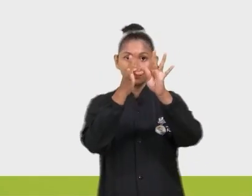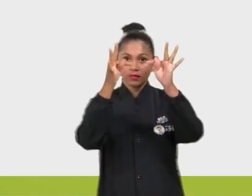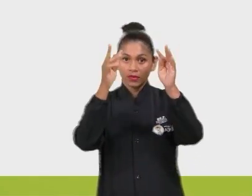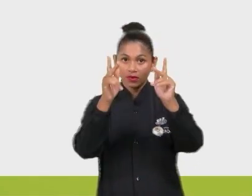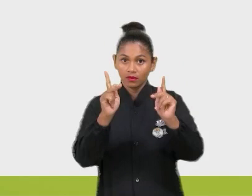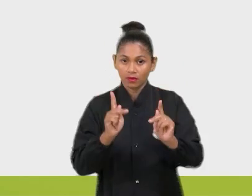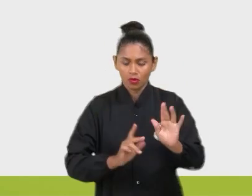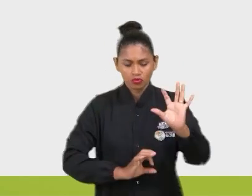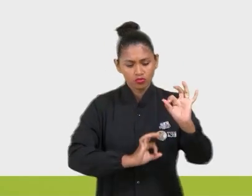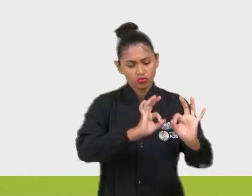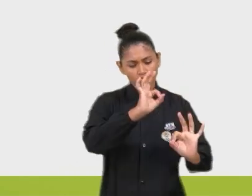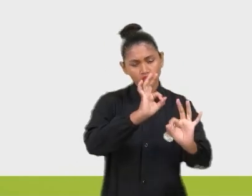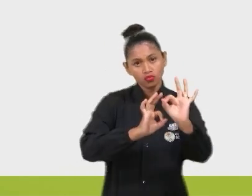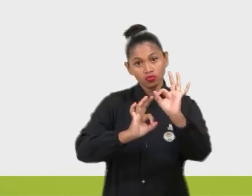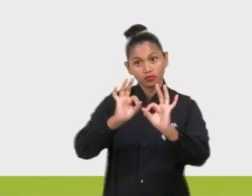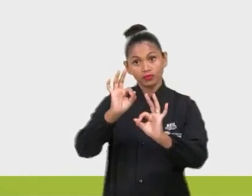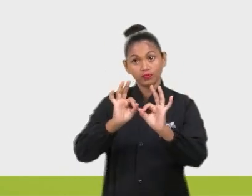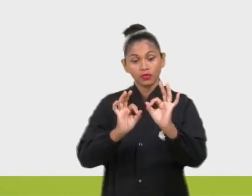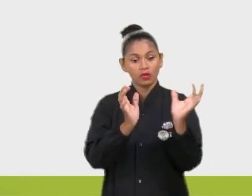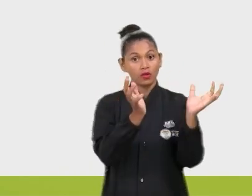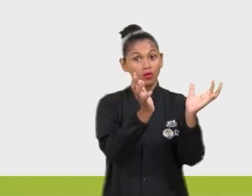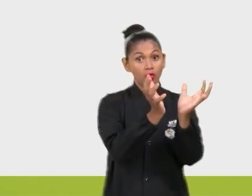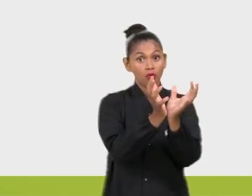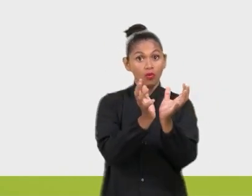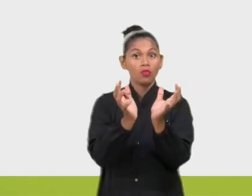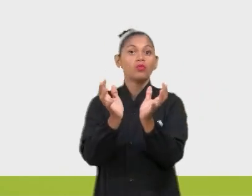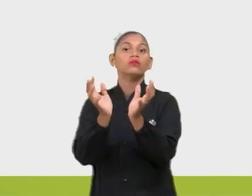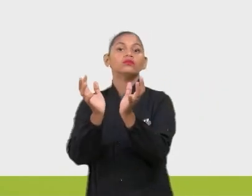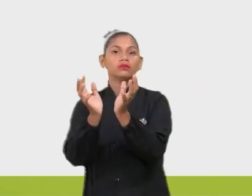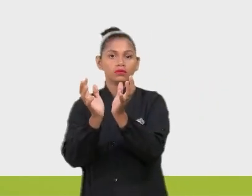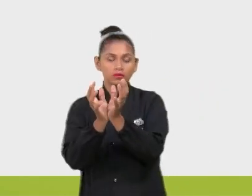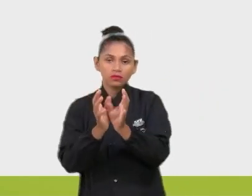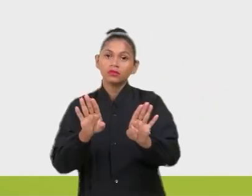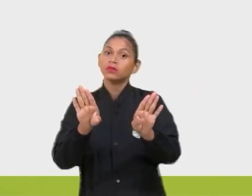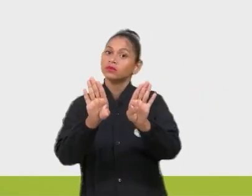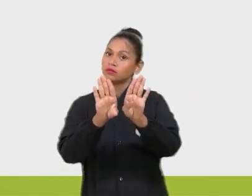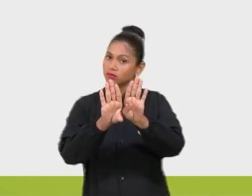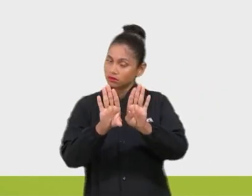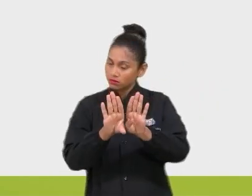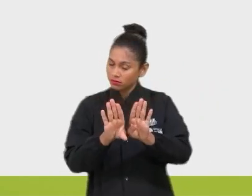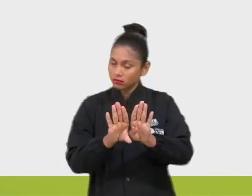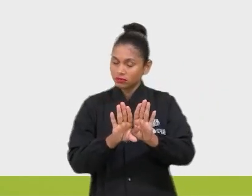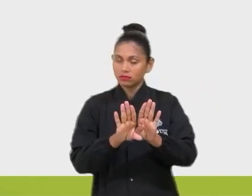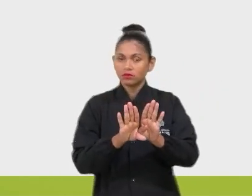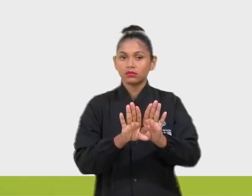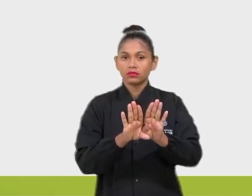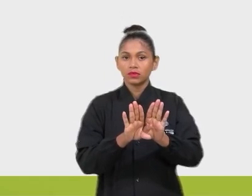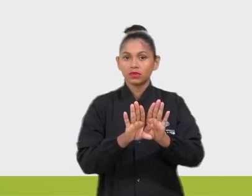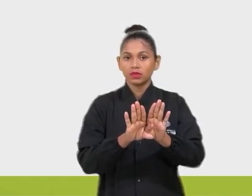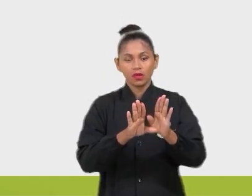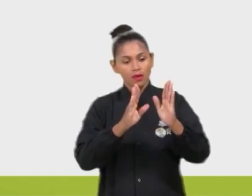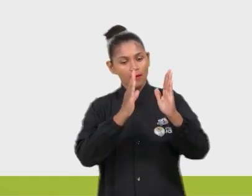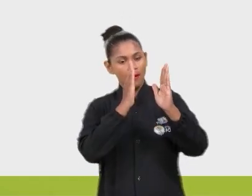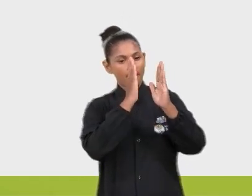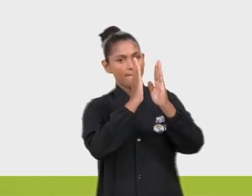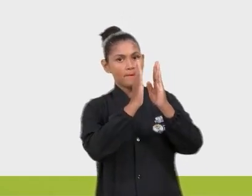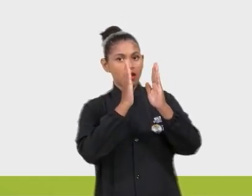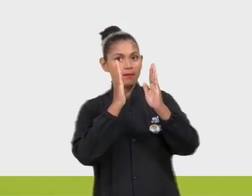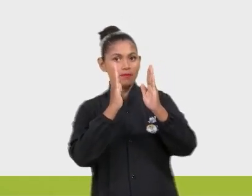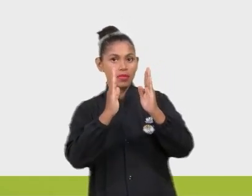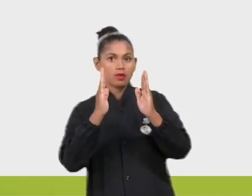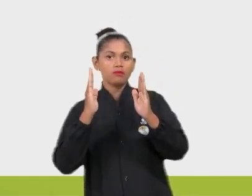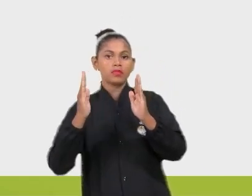está organizada em famílias, que também pode ser chamados de grupos, e períodos, de acordo